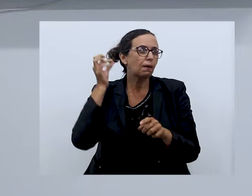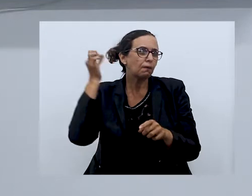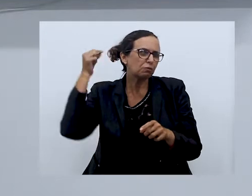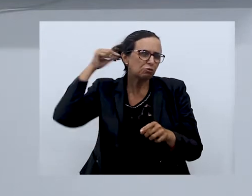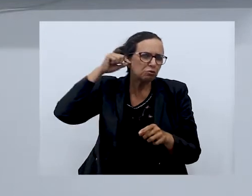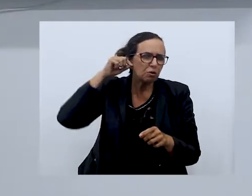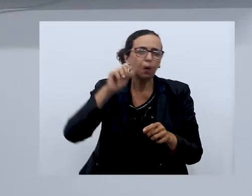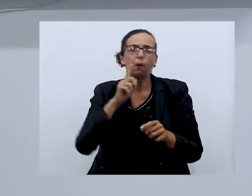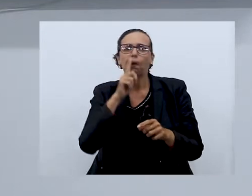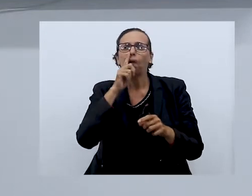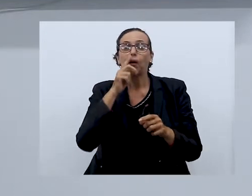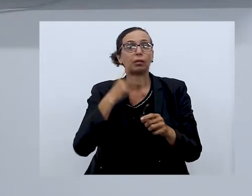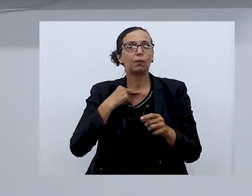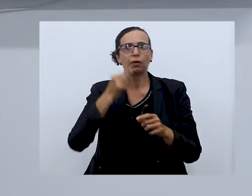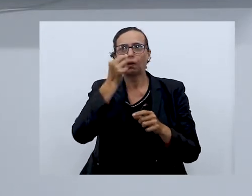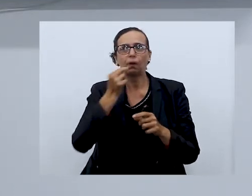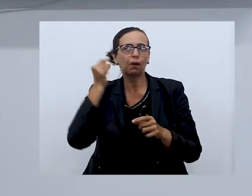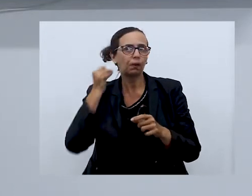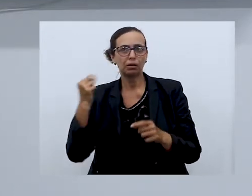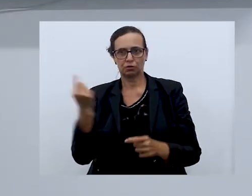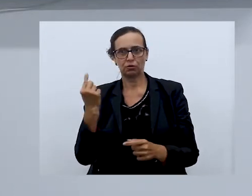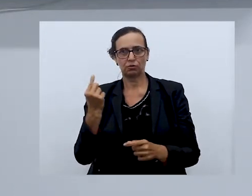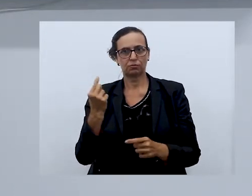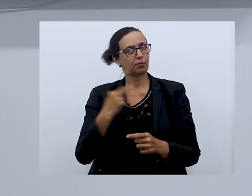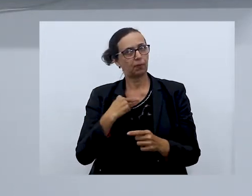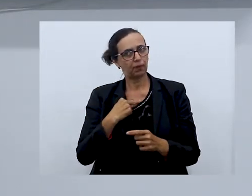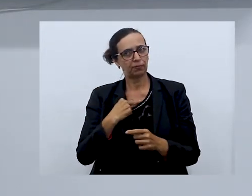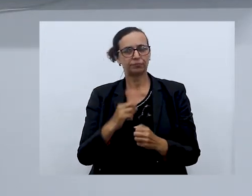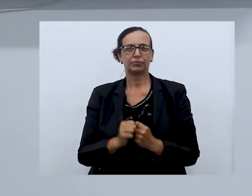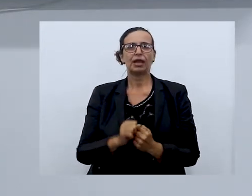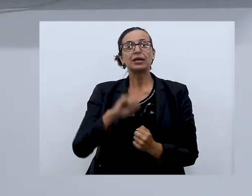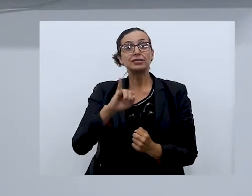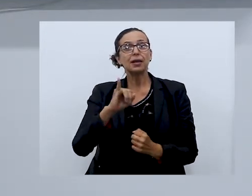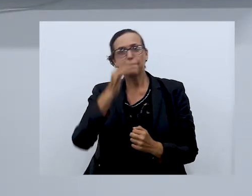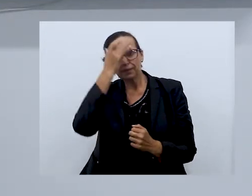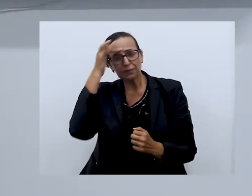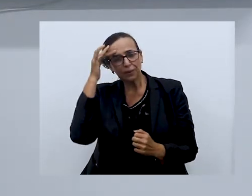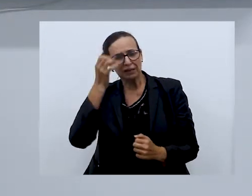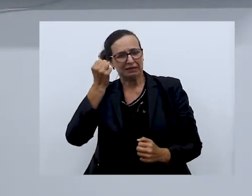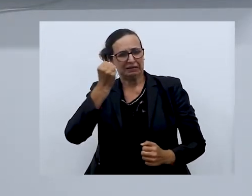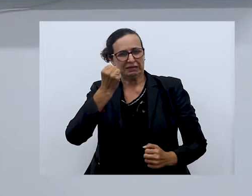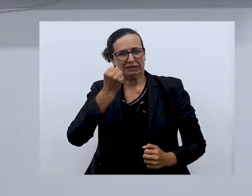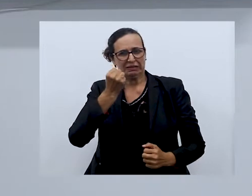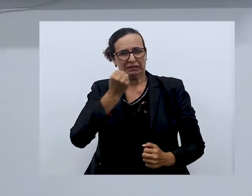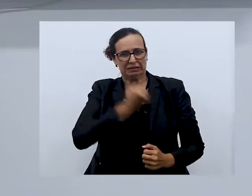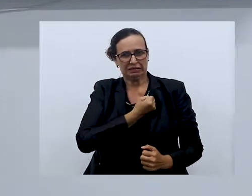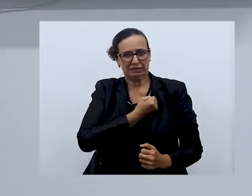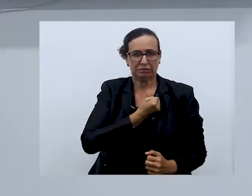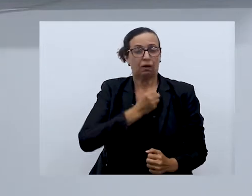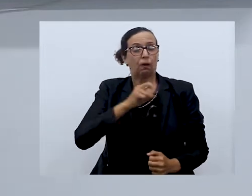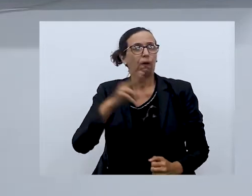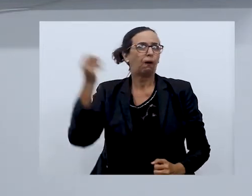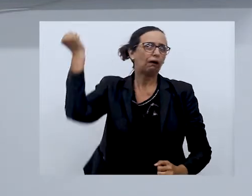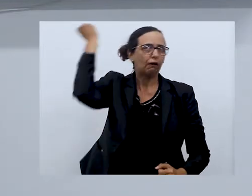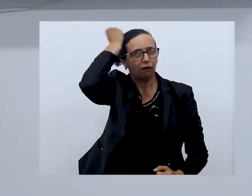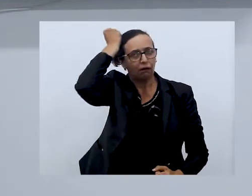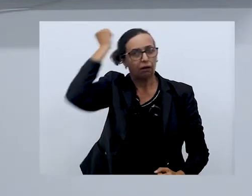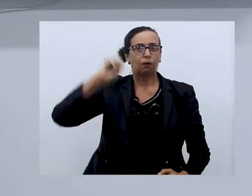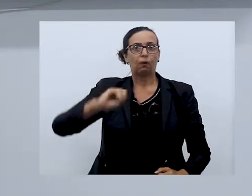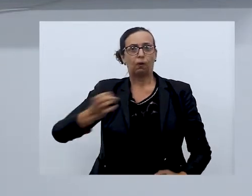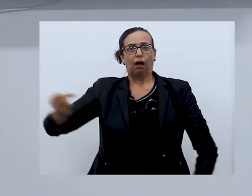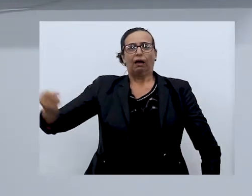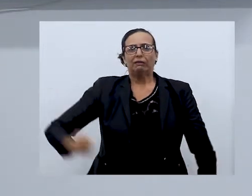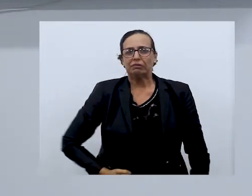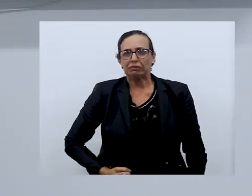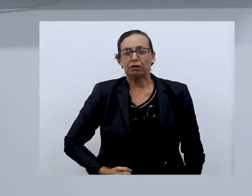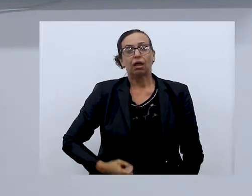ouvidos e procurar um profissional quando isso ocorrer para que ele utilize materiais adequados para remover os objetos. Em caso de facada em cabeça,